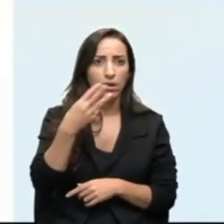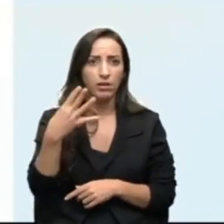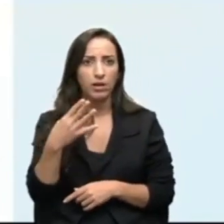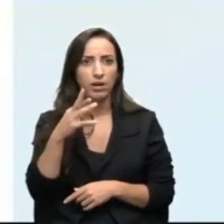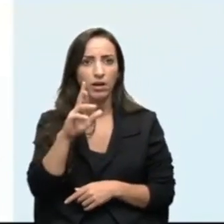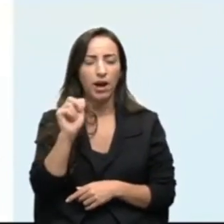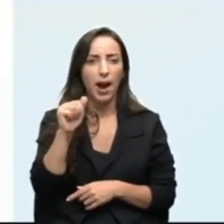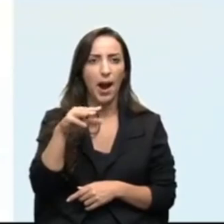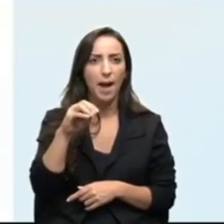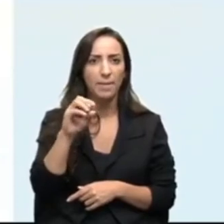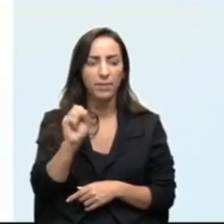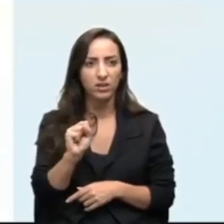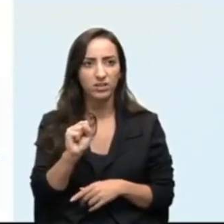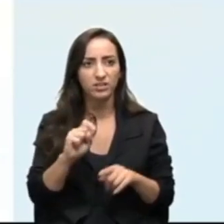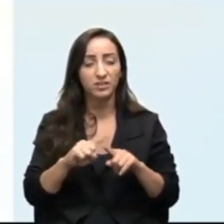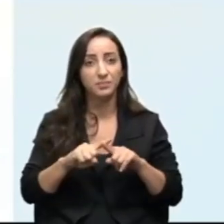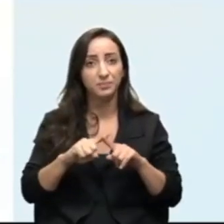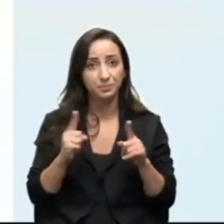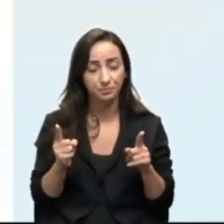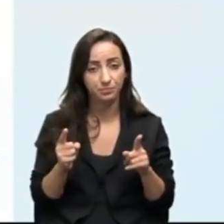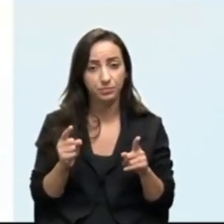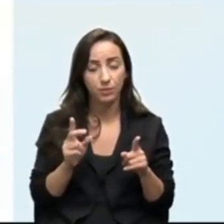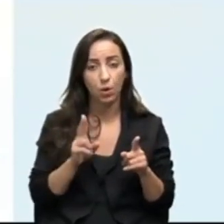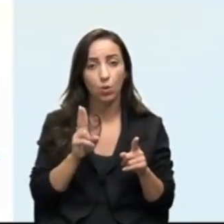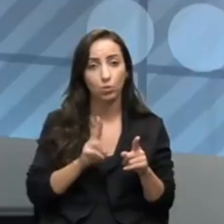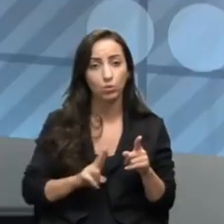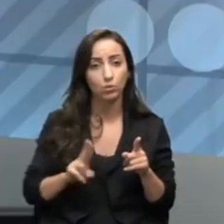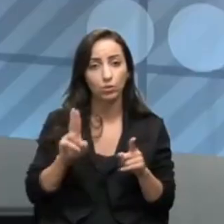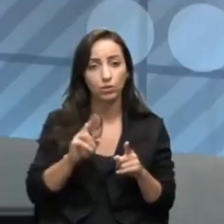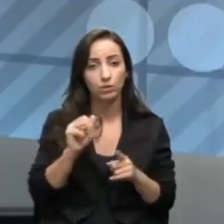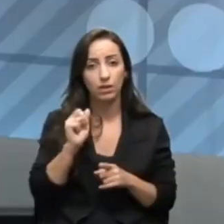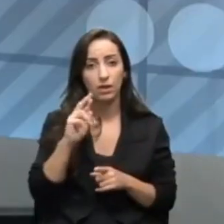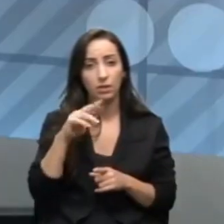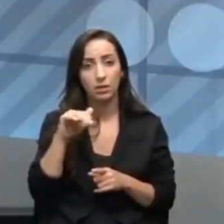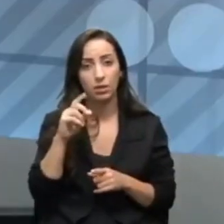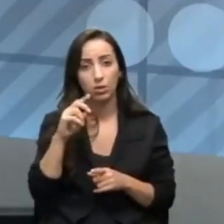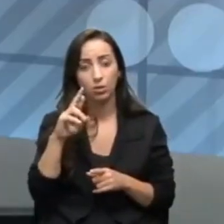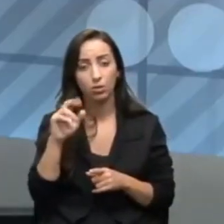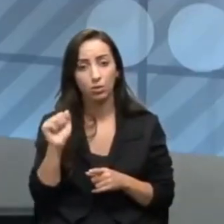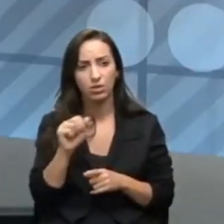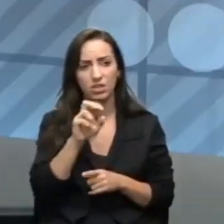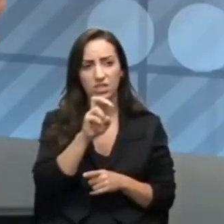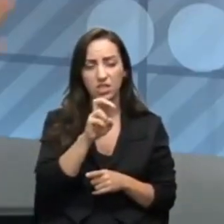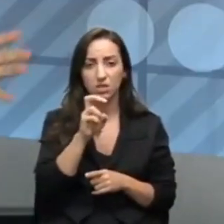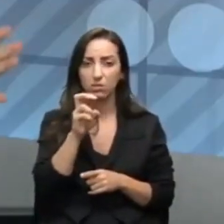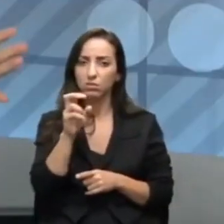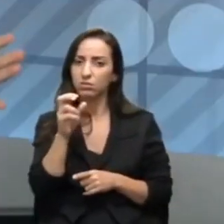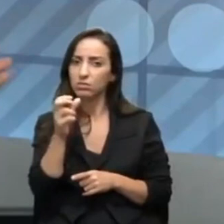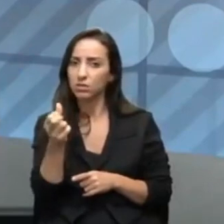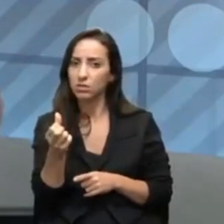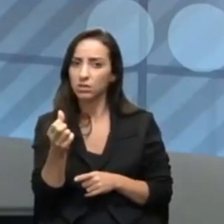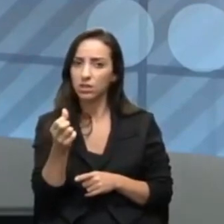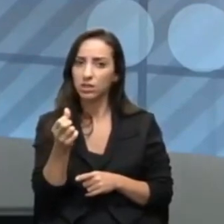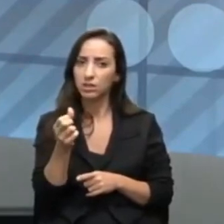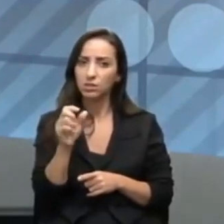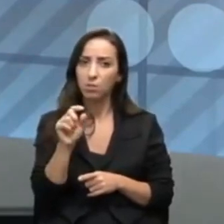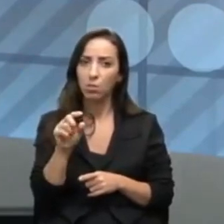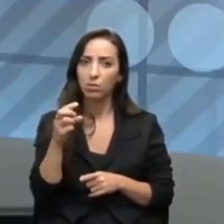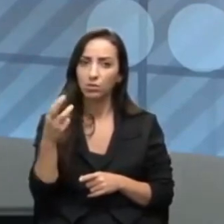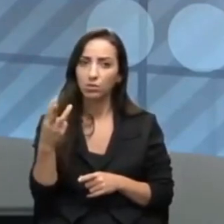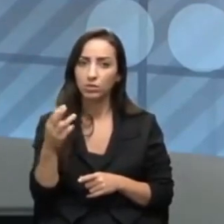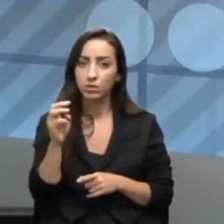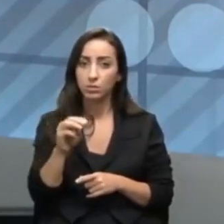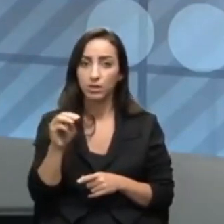ramos, mas ainda continuando com uma armadura entre 5 e 6,3 milímetros. A gente põe